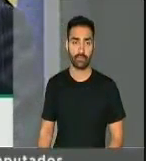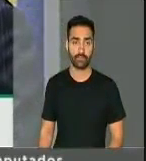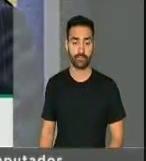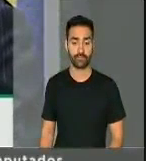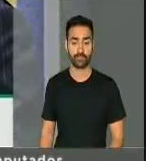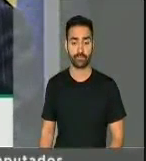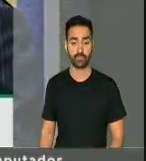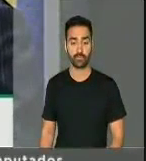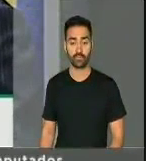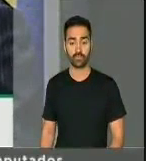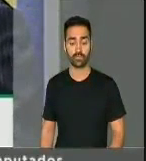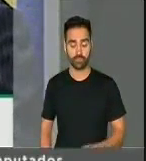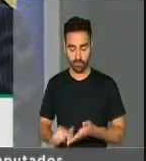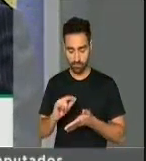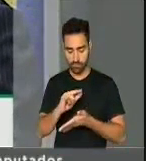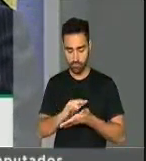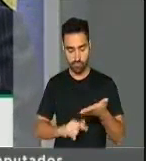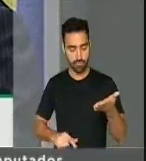Eu tenho aqui em